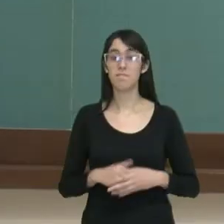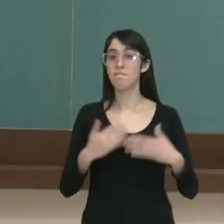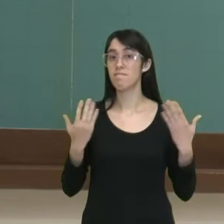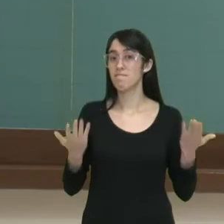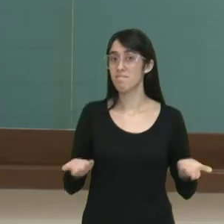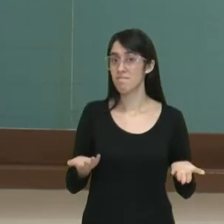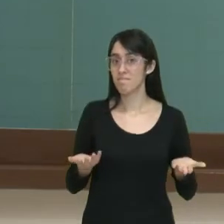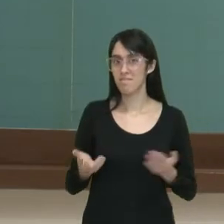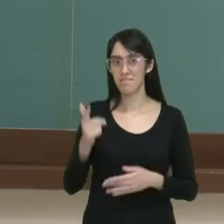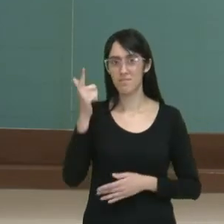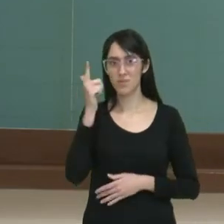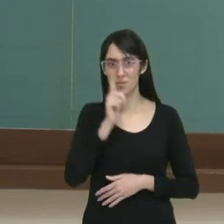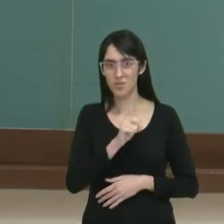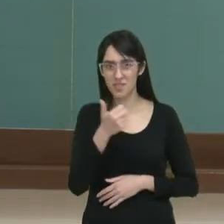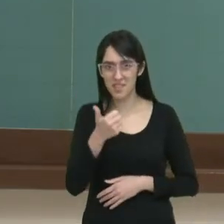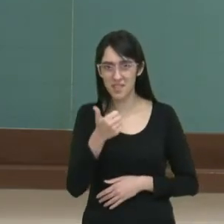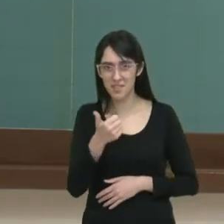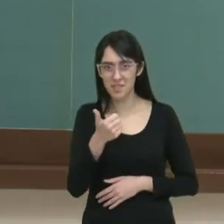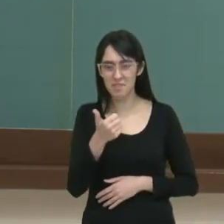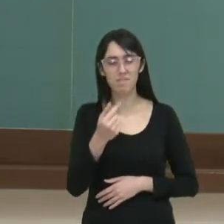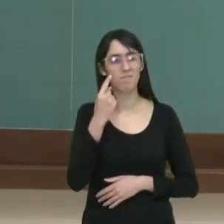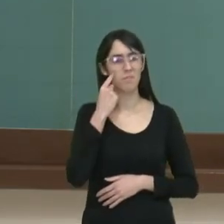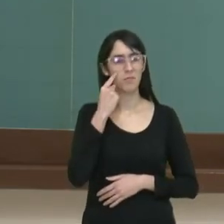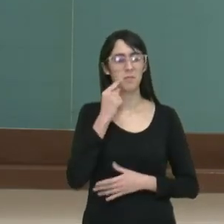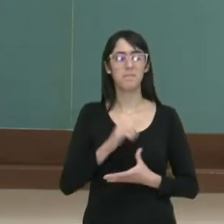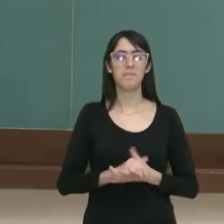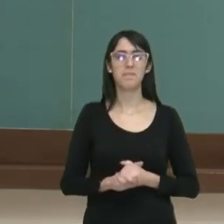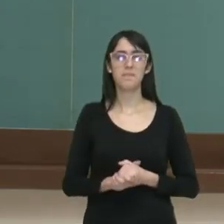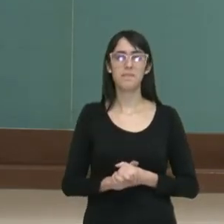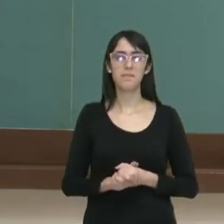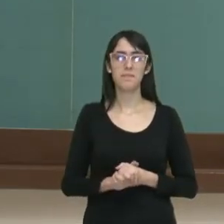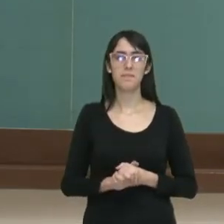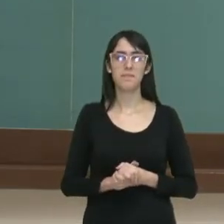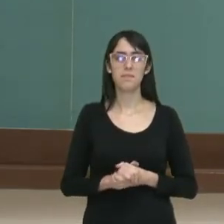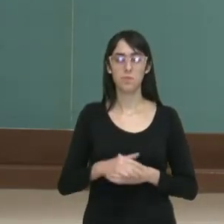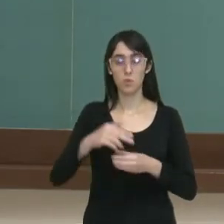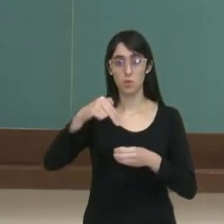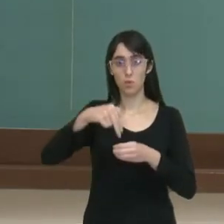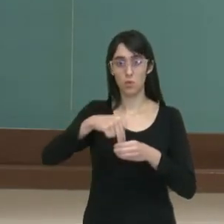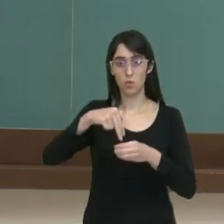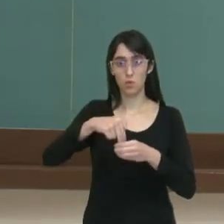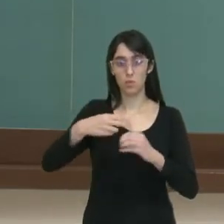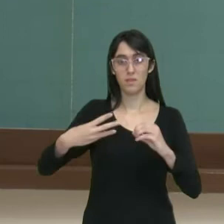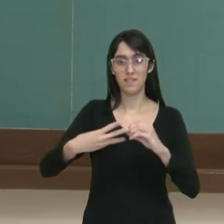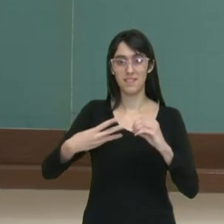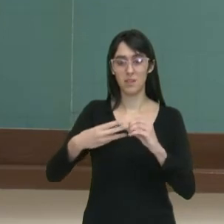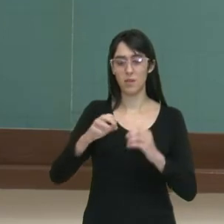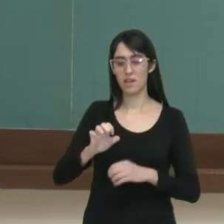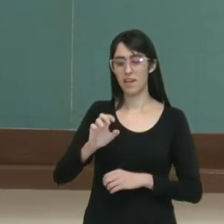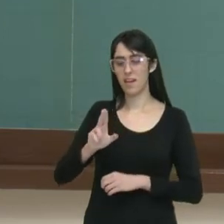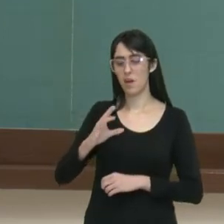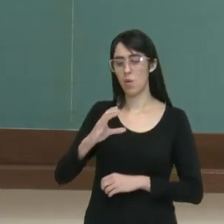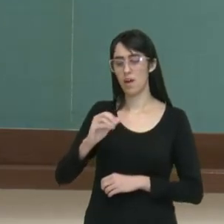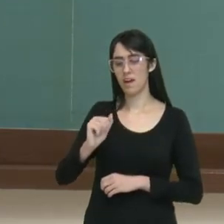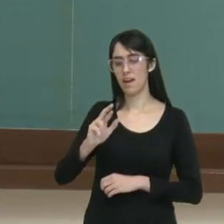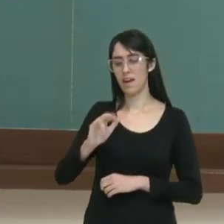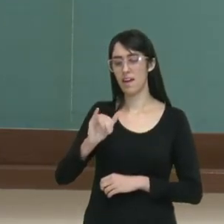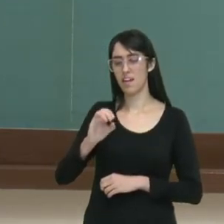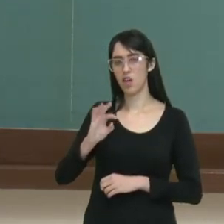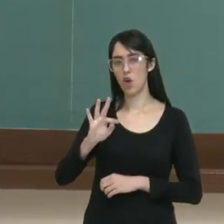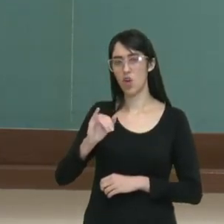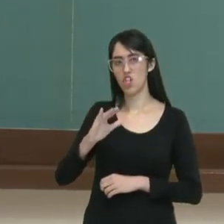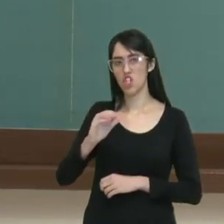aí, alunos, conseguiram? Vamos lá então. O núcleo de uma célula eucariótica geralmente é